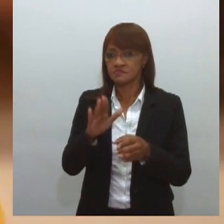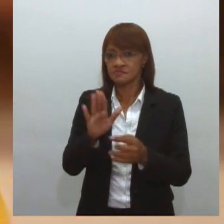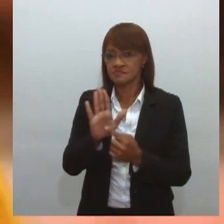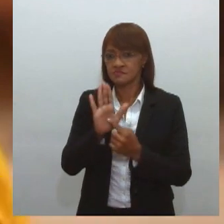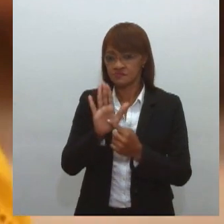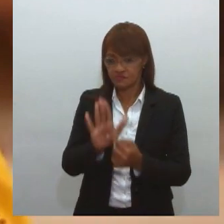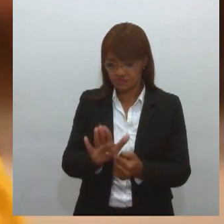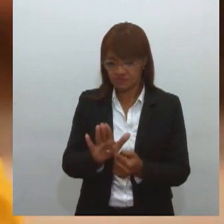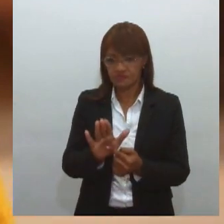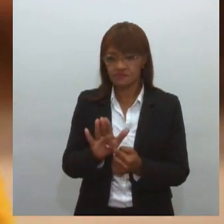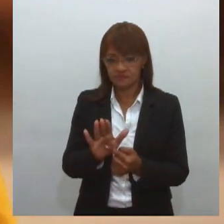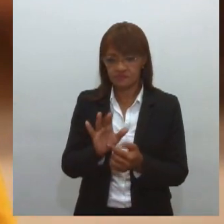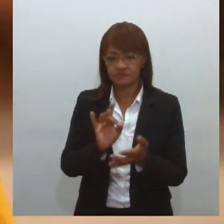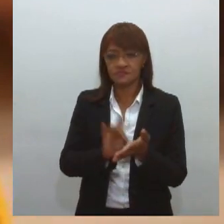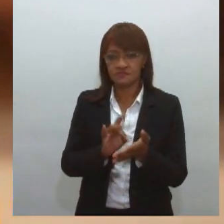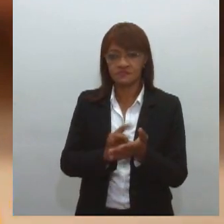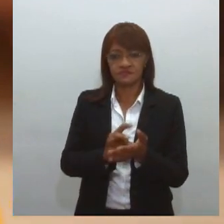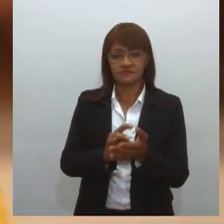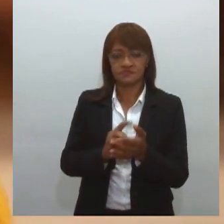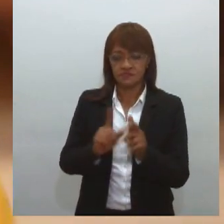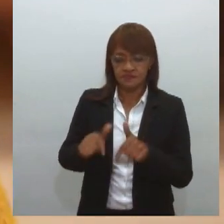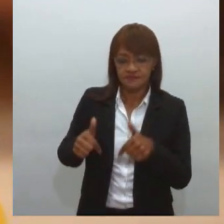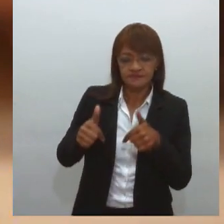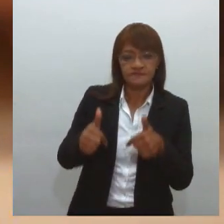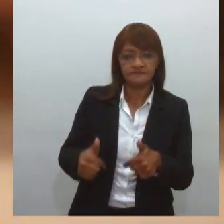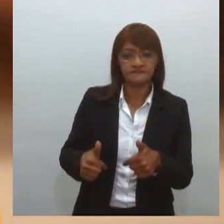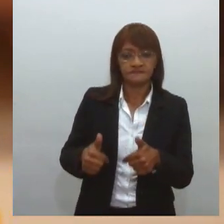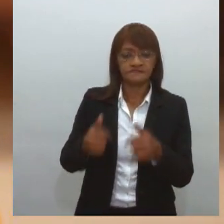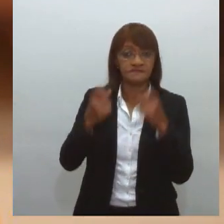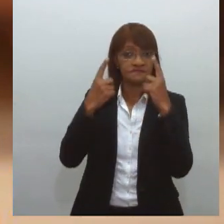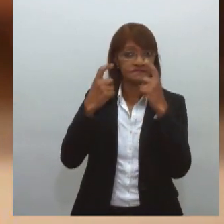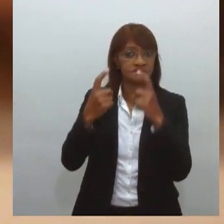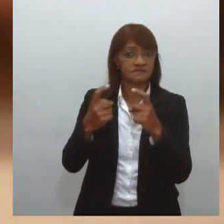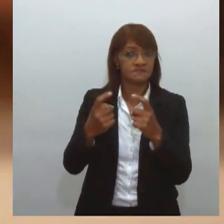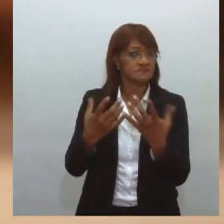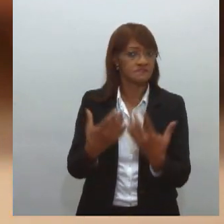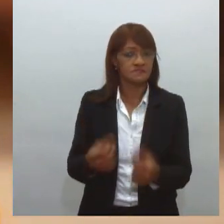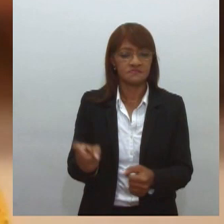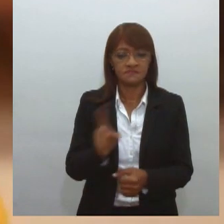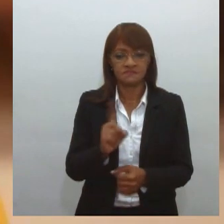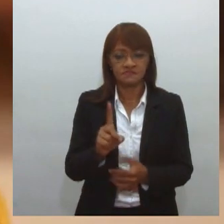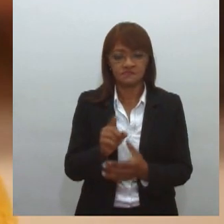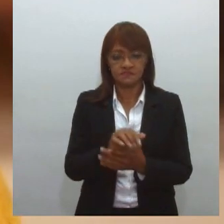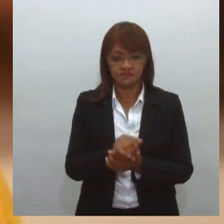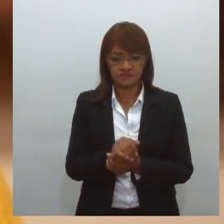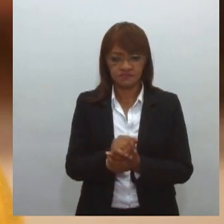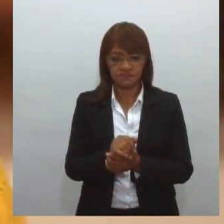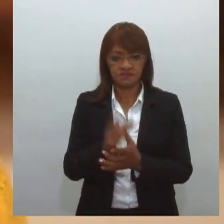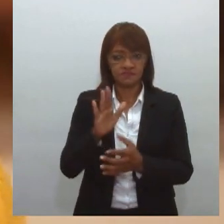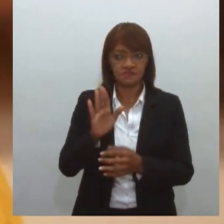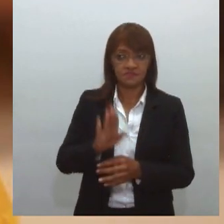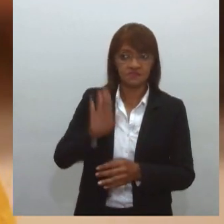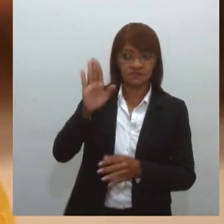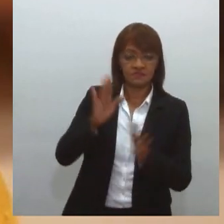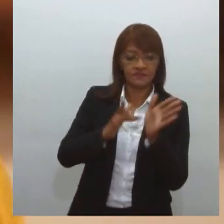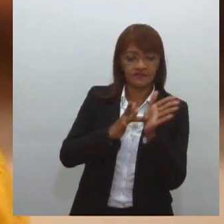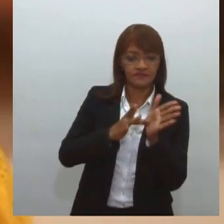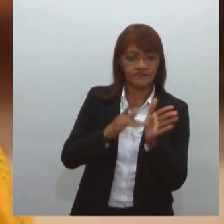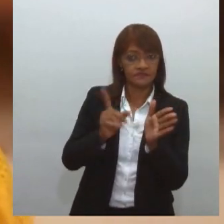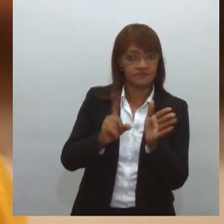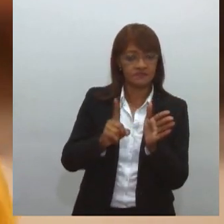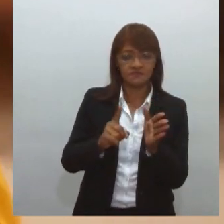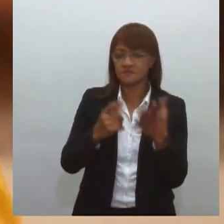unidos no combate à violência contra as mulheres. Nós não vamos aceitar nem candidaturas laranjas e nós também não vamos